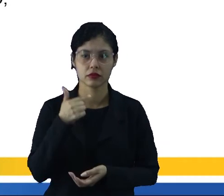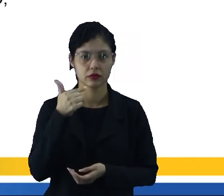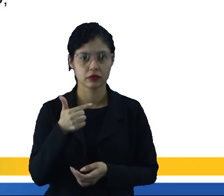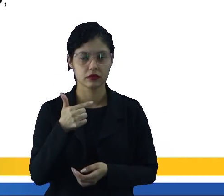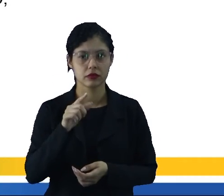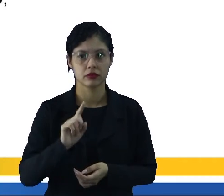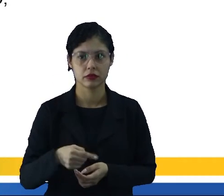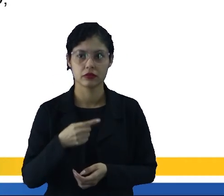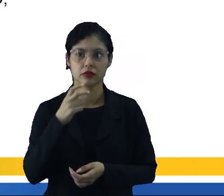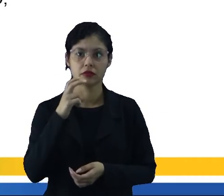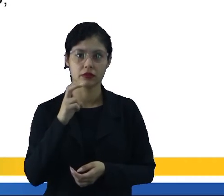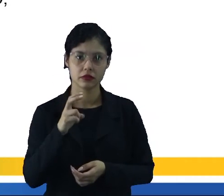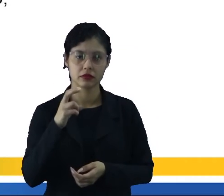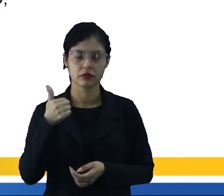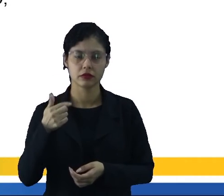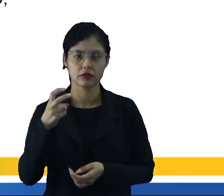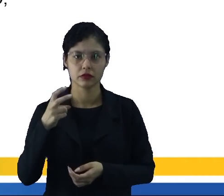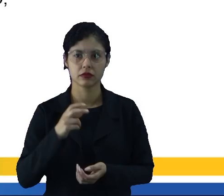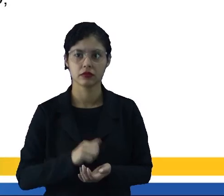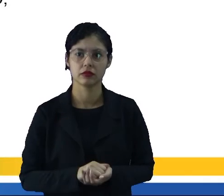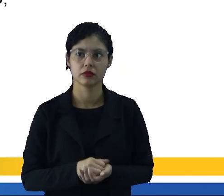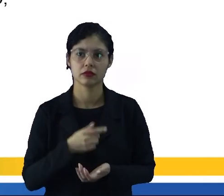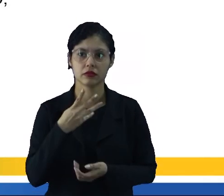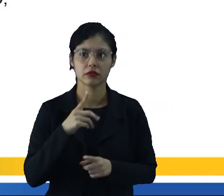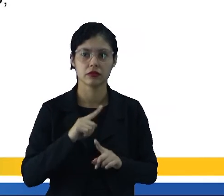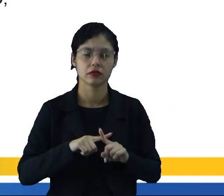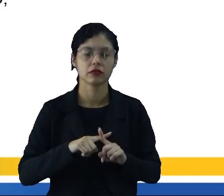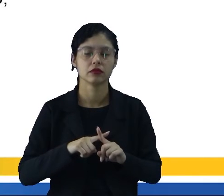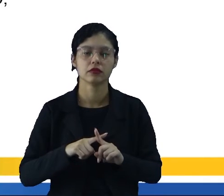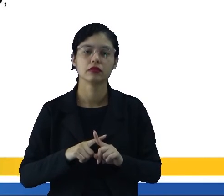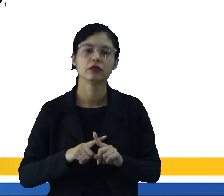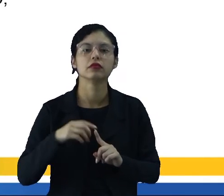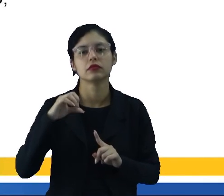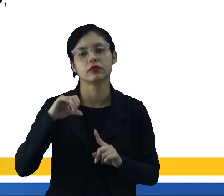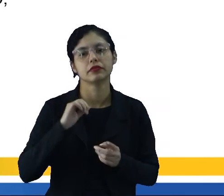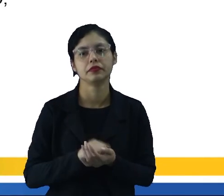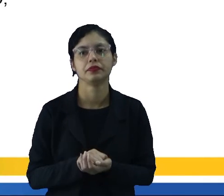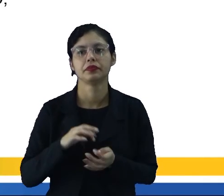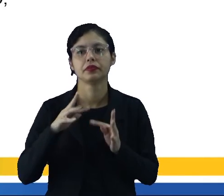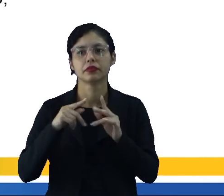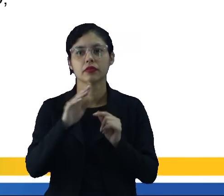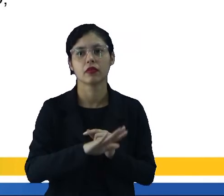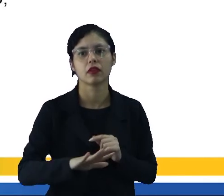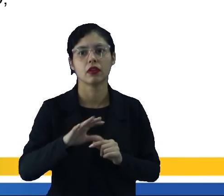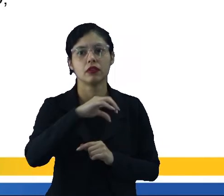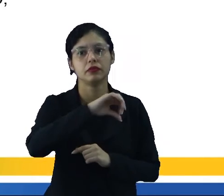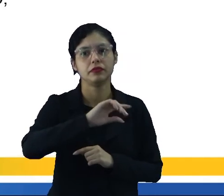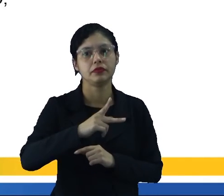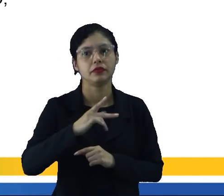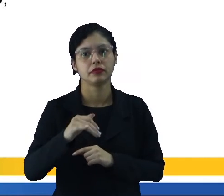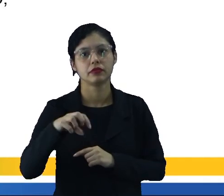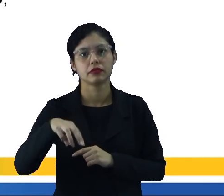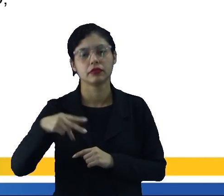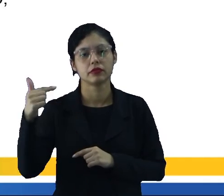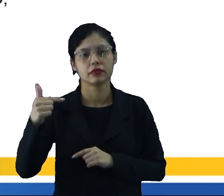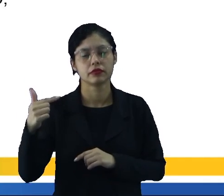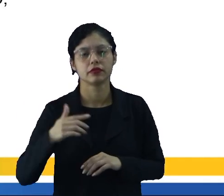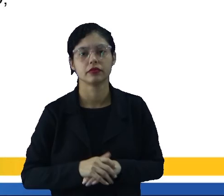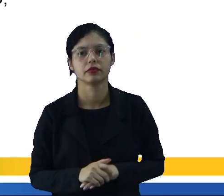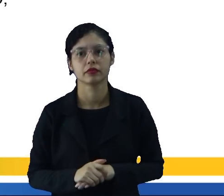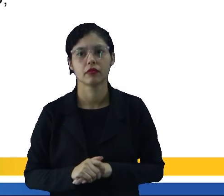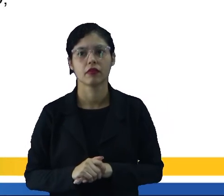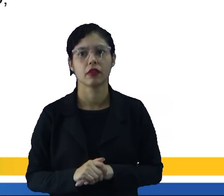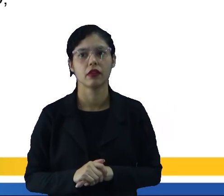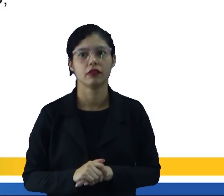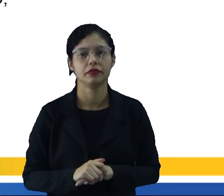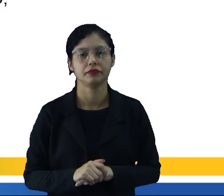2,25 4 x 2,25 é 9 então a área total é 9p metros ao quadrado se